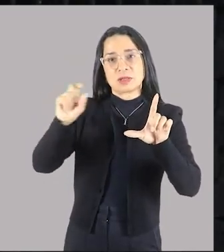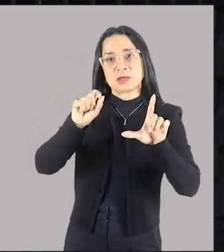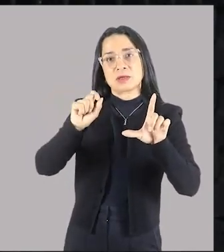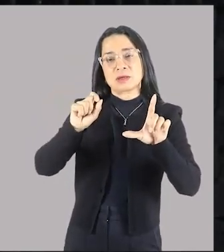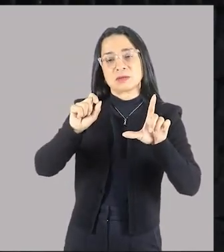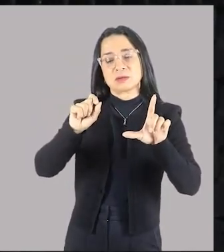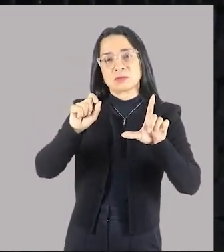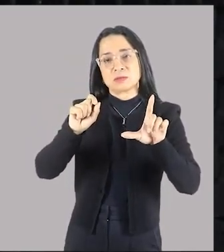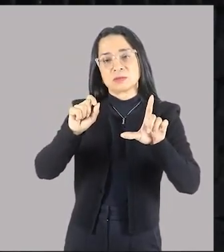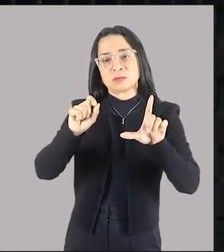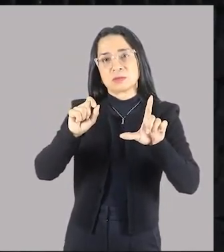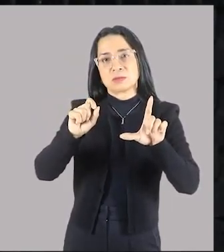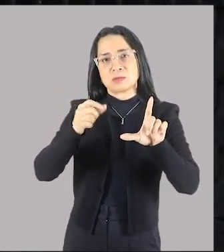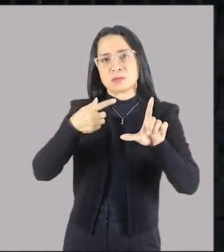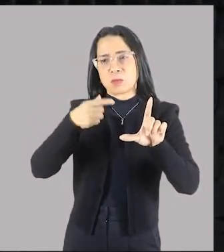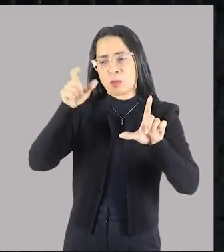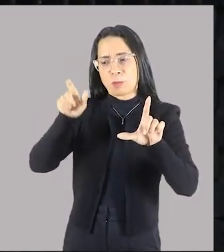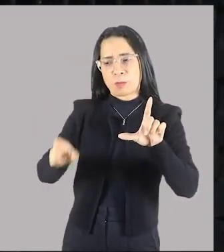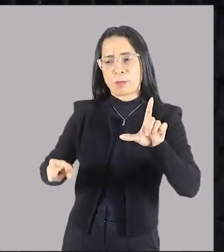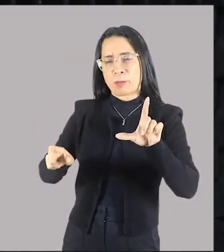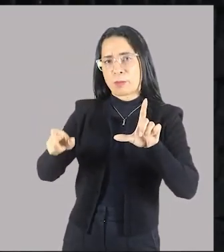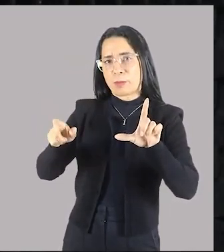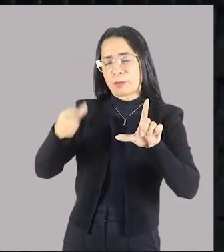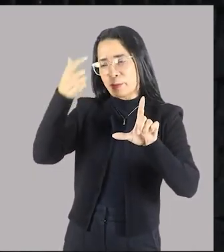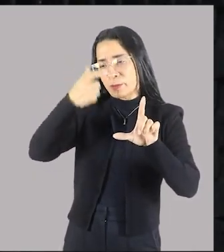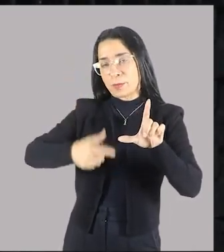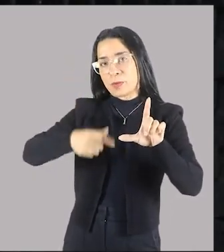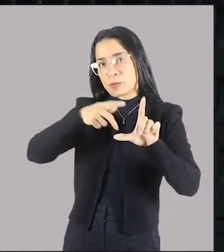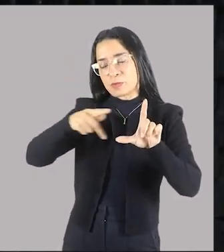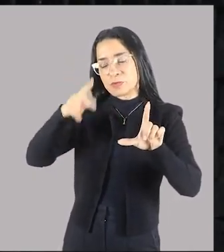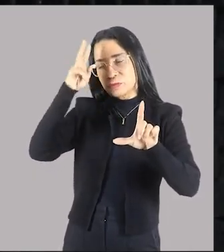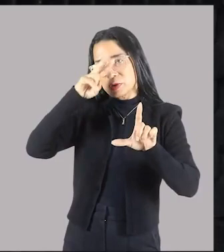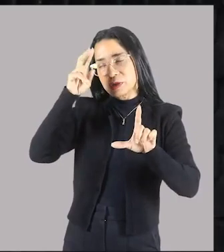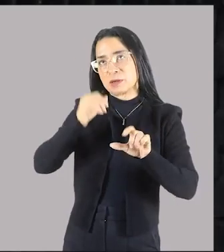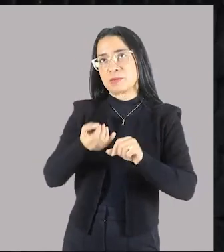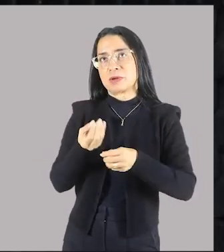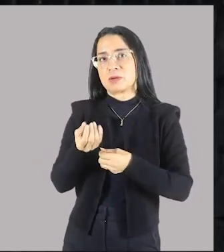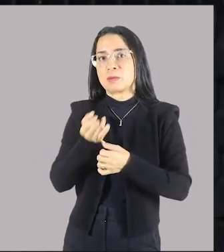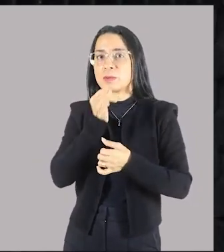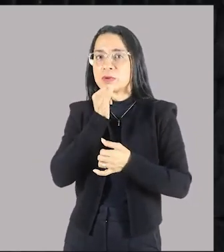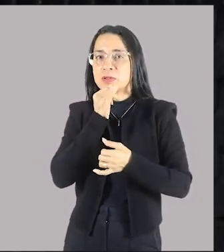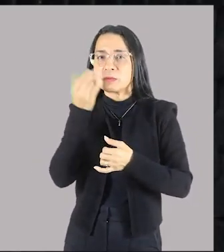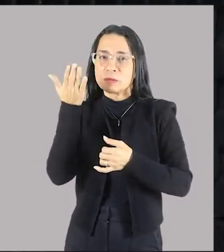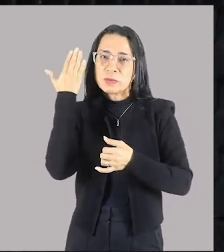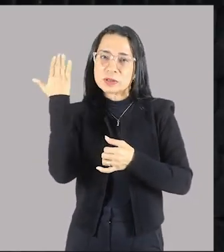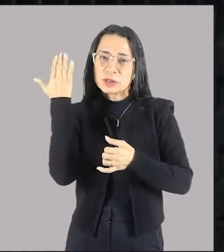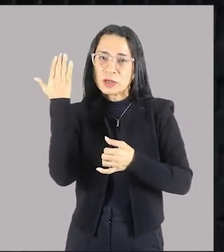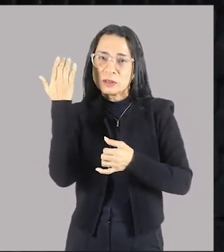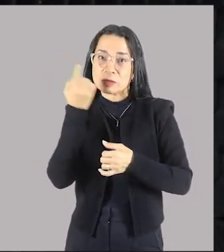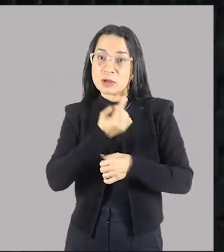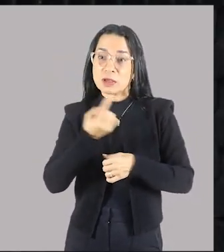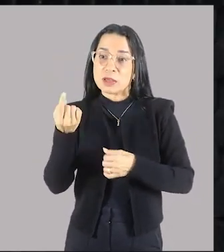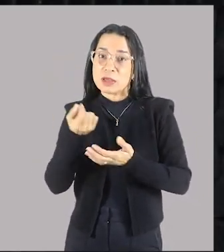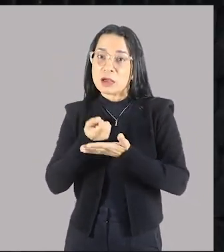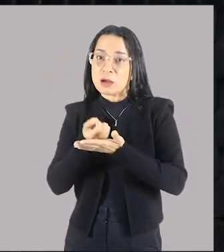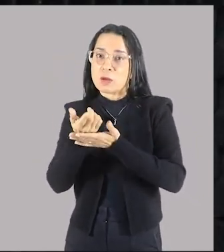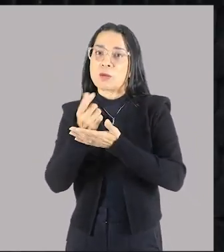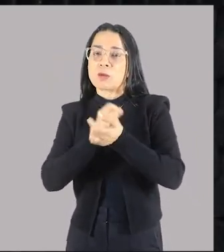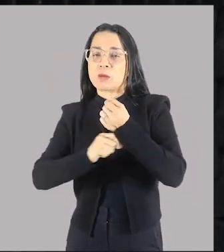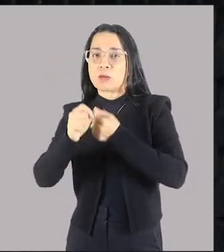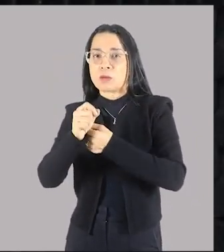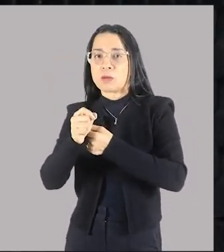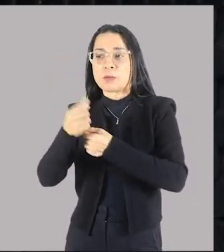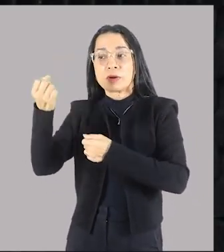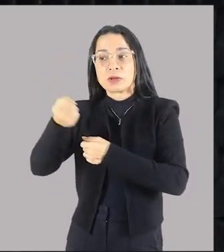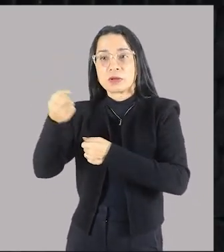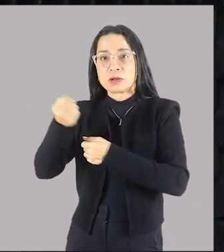como se fosse hoje. Eu saía para comprar leite no supermercado, aqui nós tínhamos uma rede de